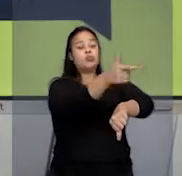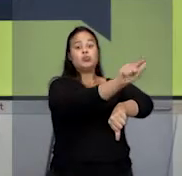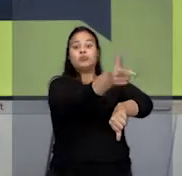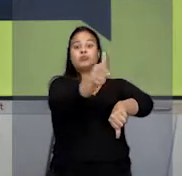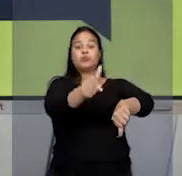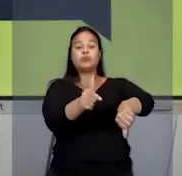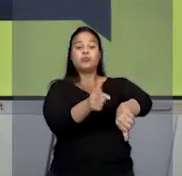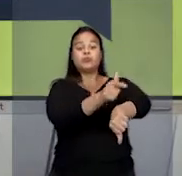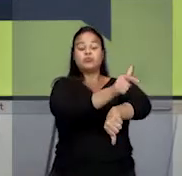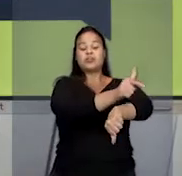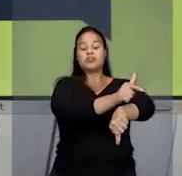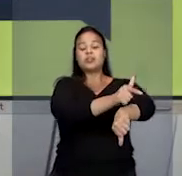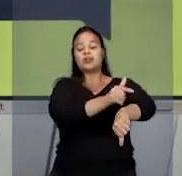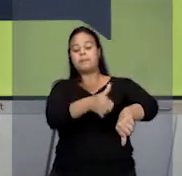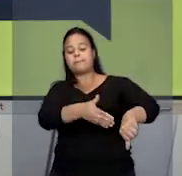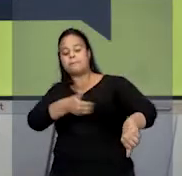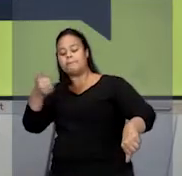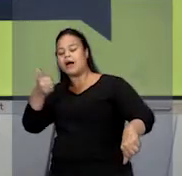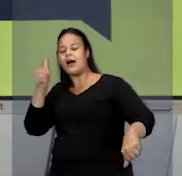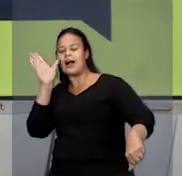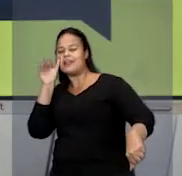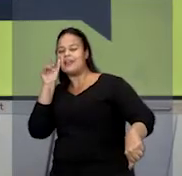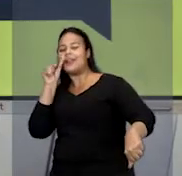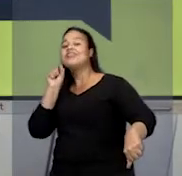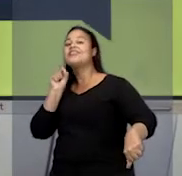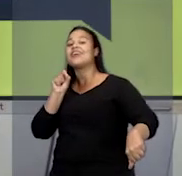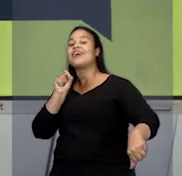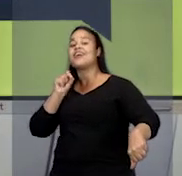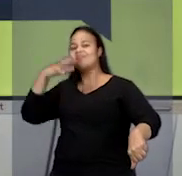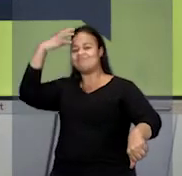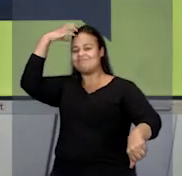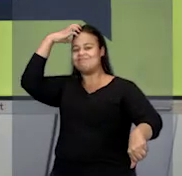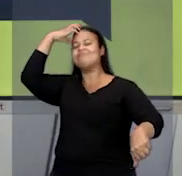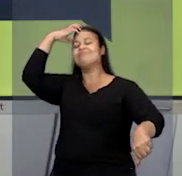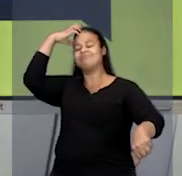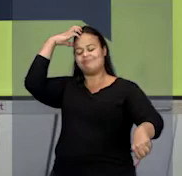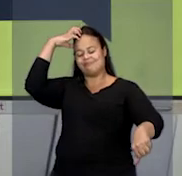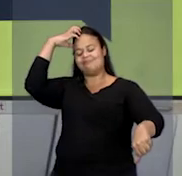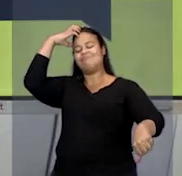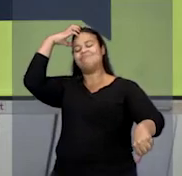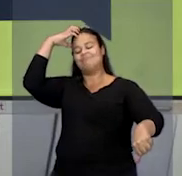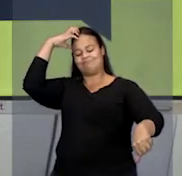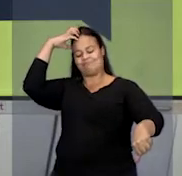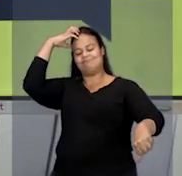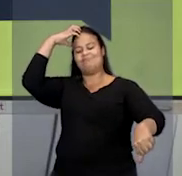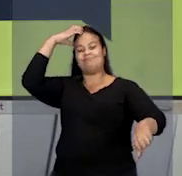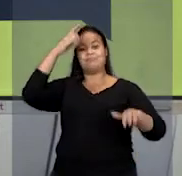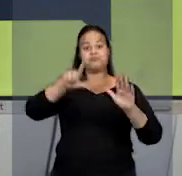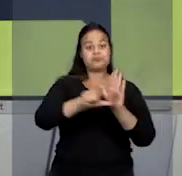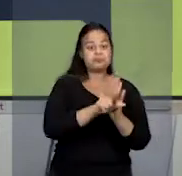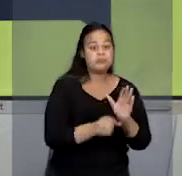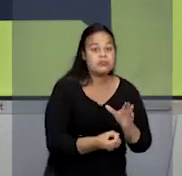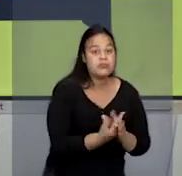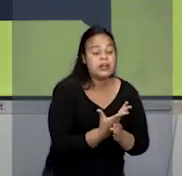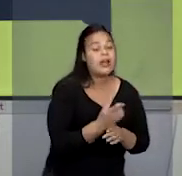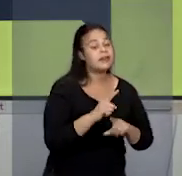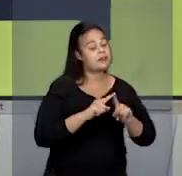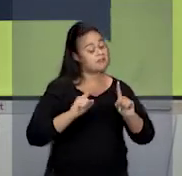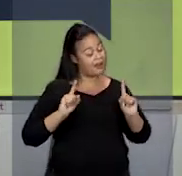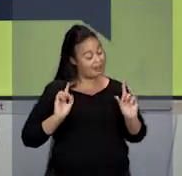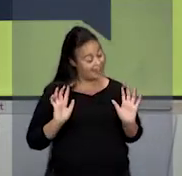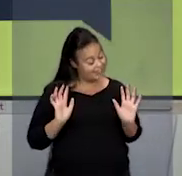regiões, favorecendo somente os interesses do próprio imperador. Então essa conferência foi criada, mas,